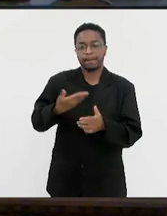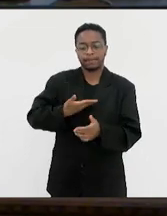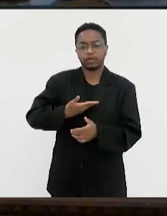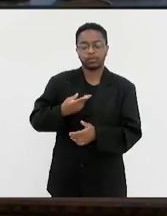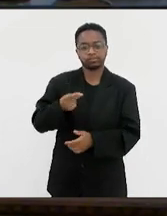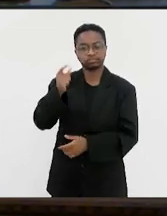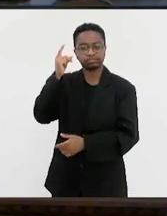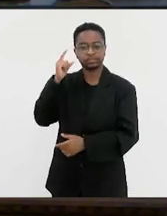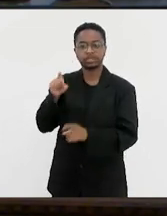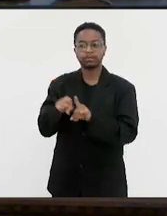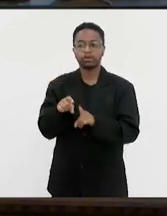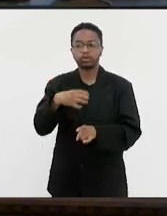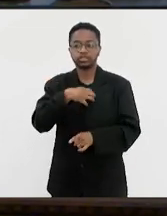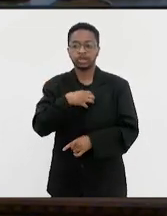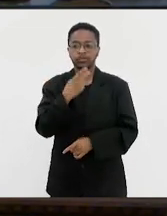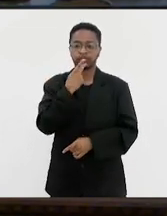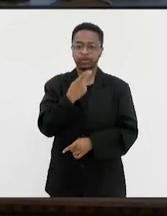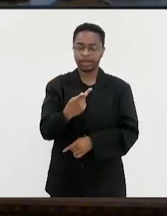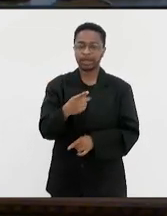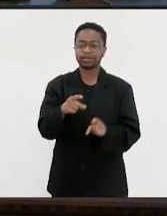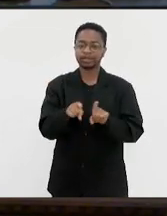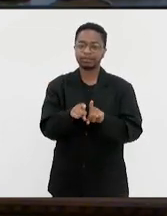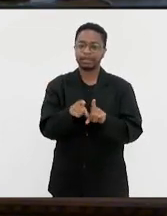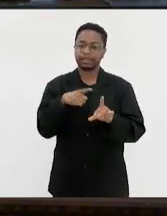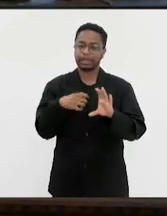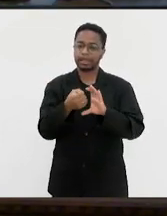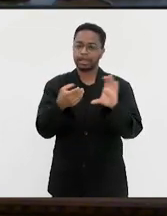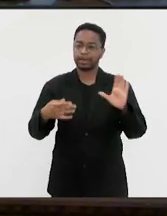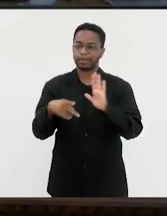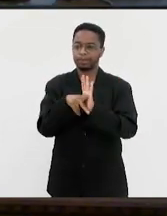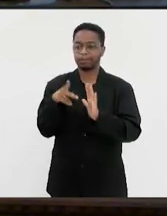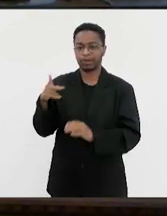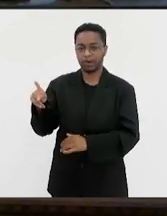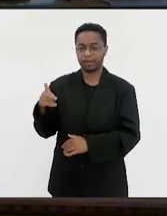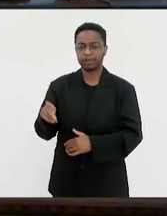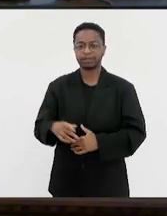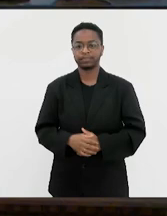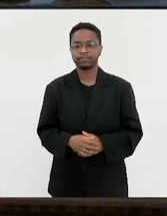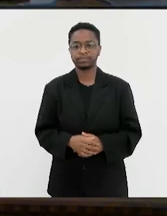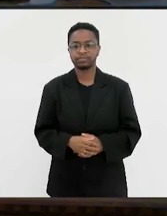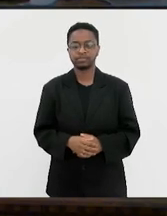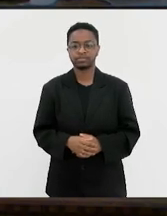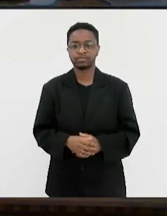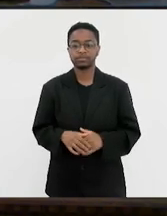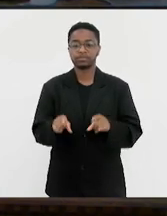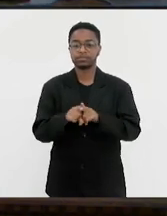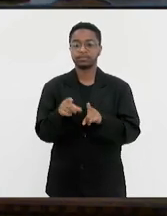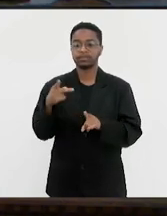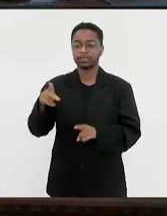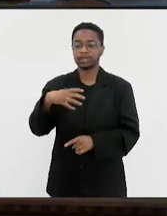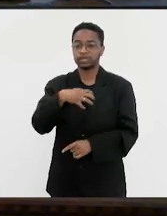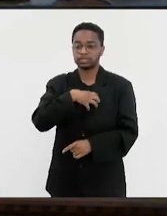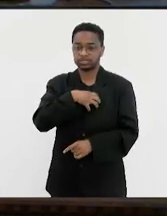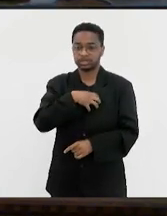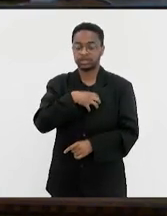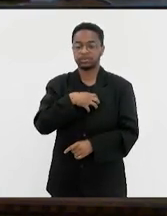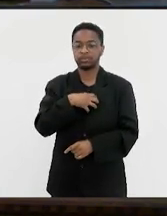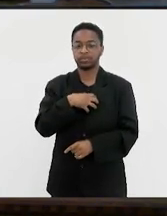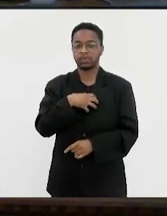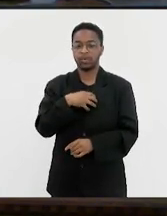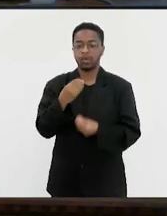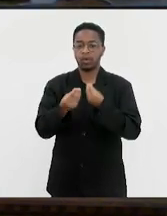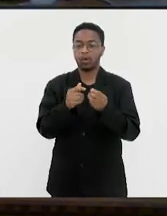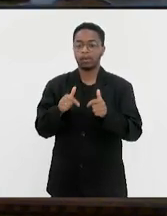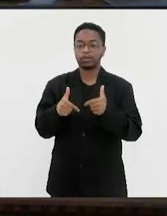né, seus trejeitos são bem característicos. Bom, o seu jeito Benjamin Button de ser, que só